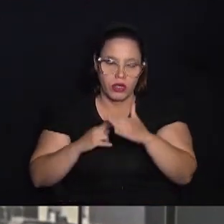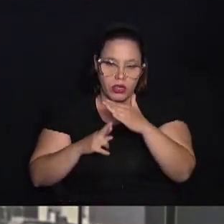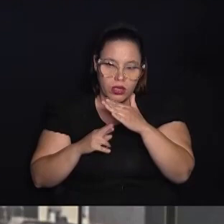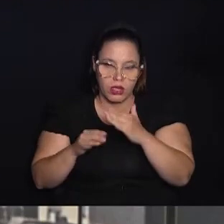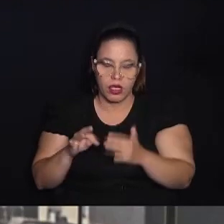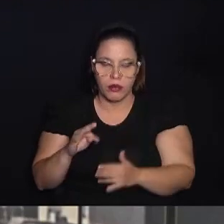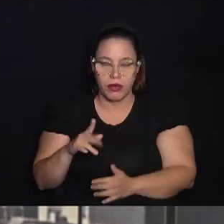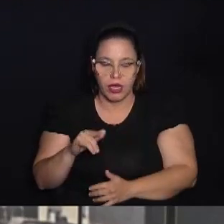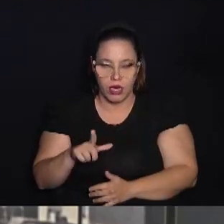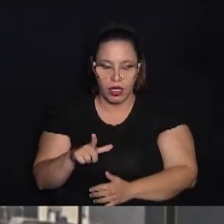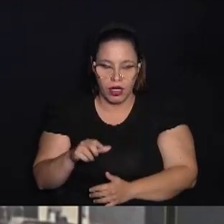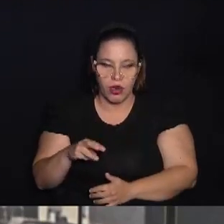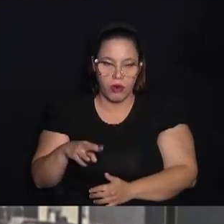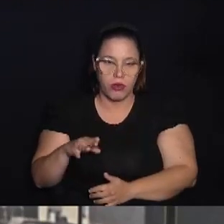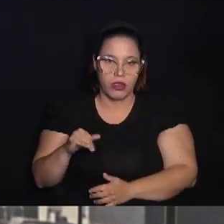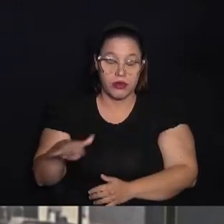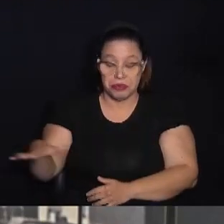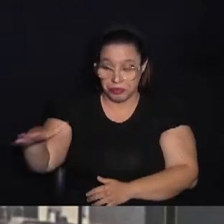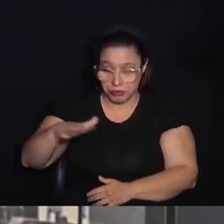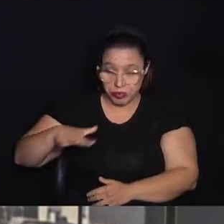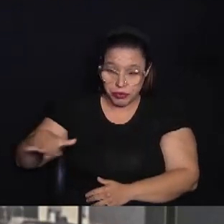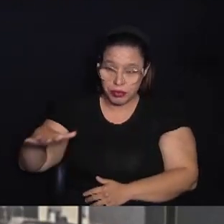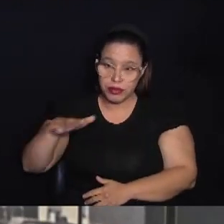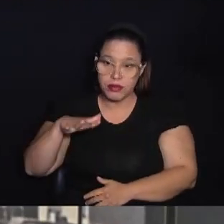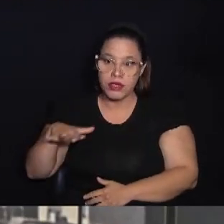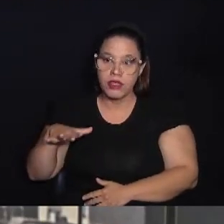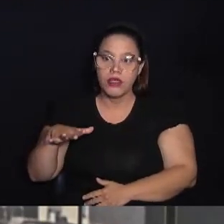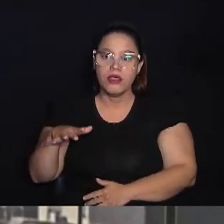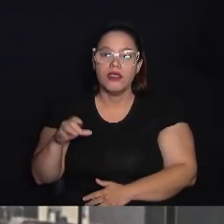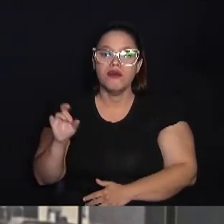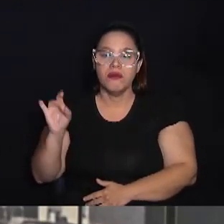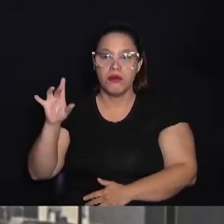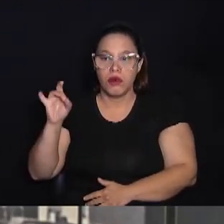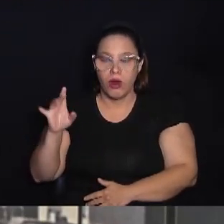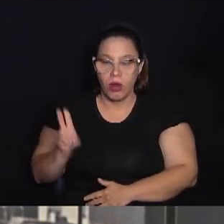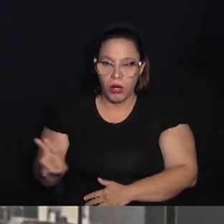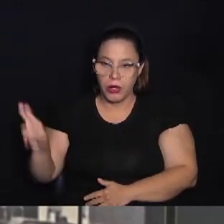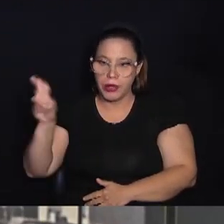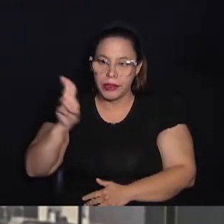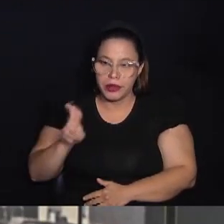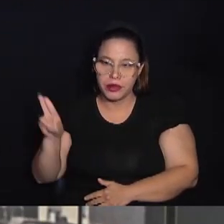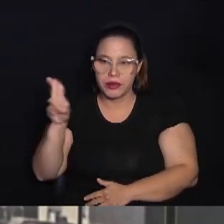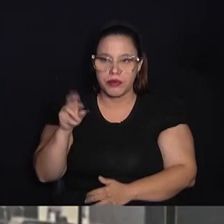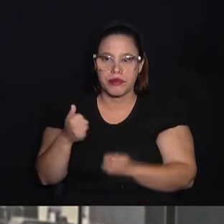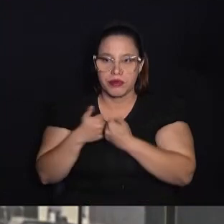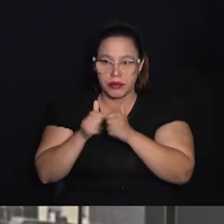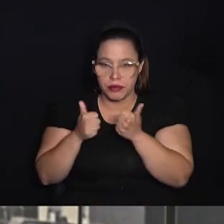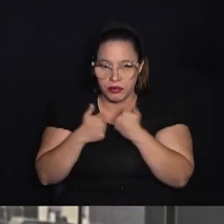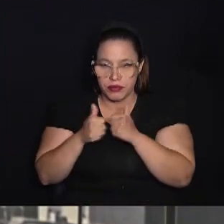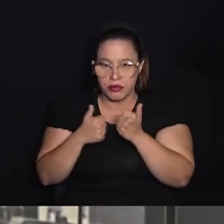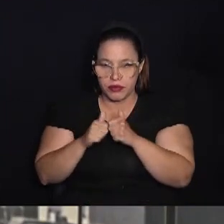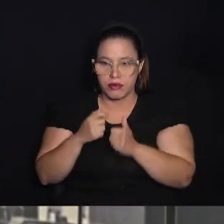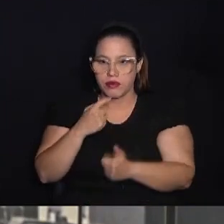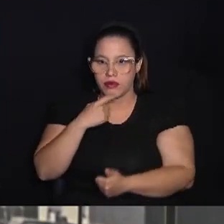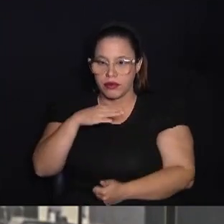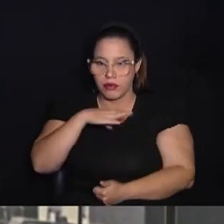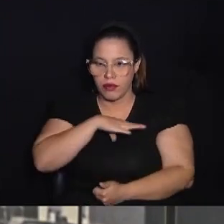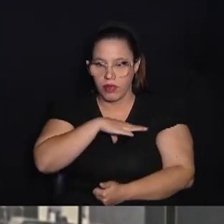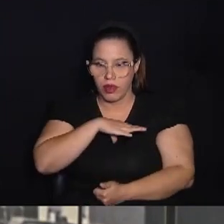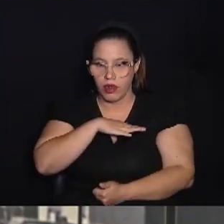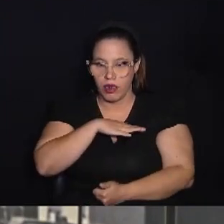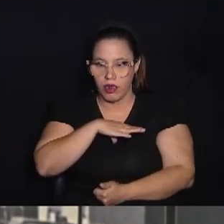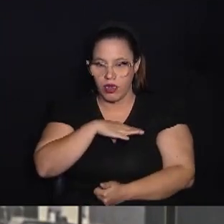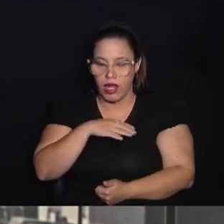na região central aqui de campinas passa a ser exclusiva aos usuários do transporte público coletivo Municipal portanto a